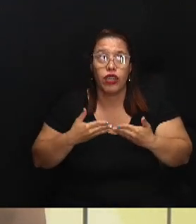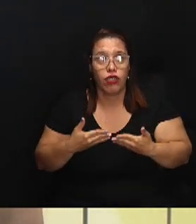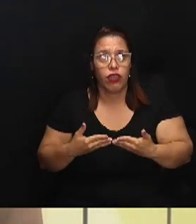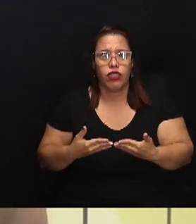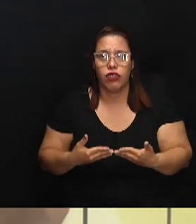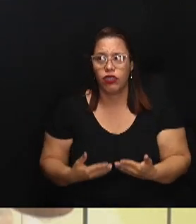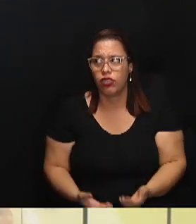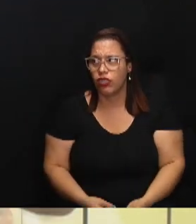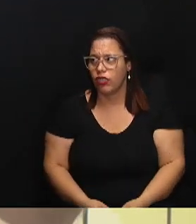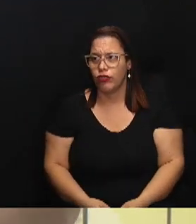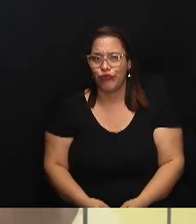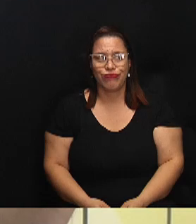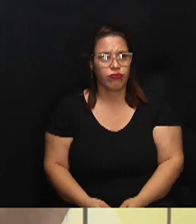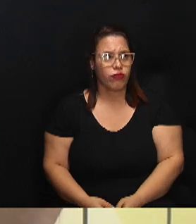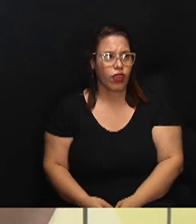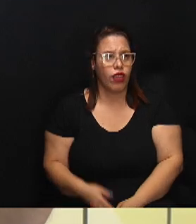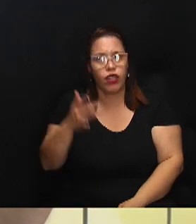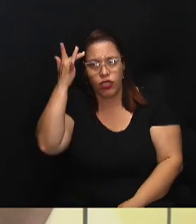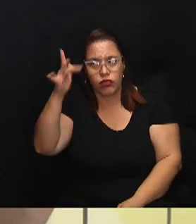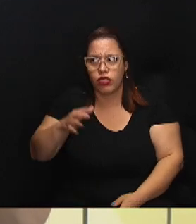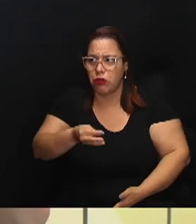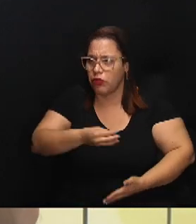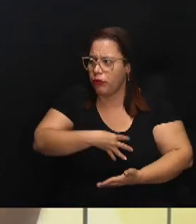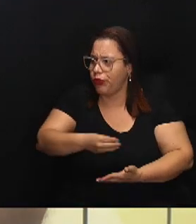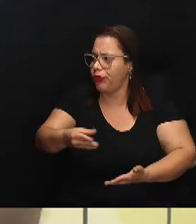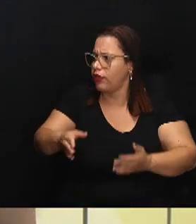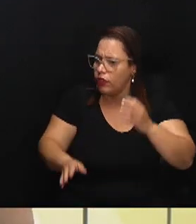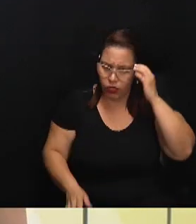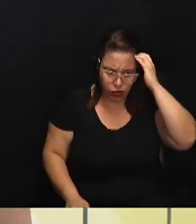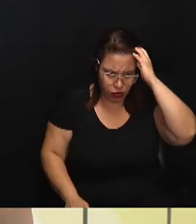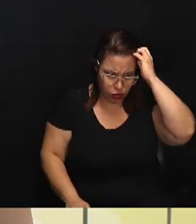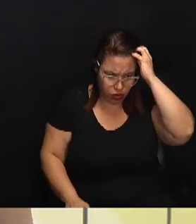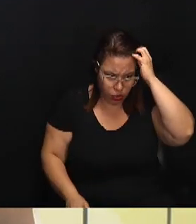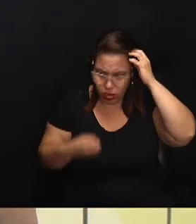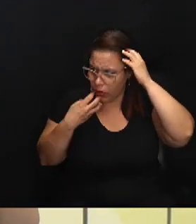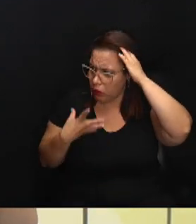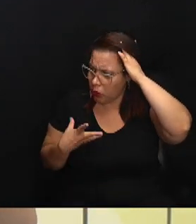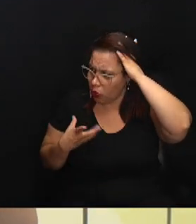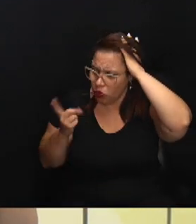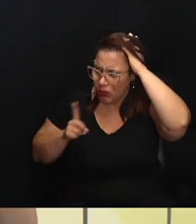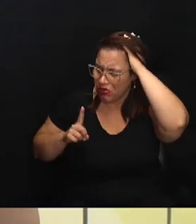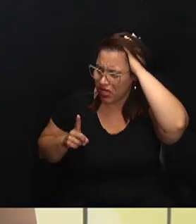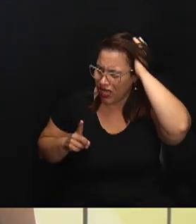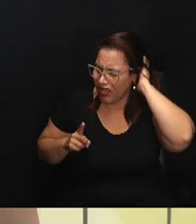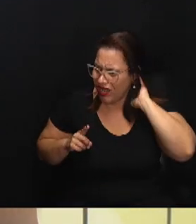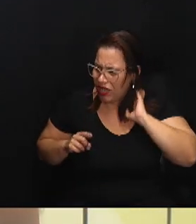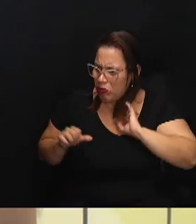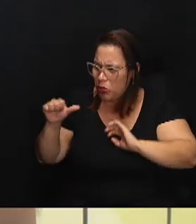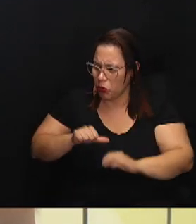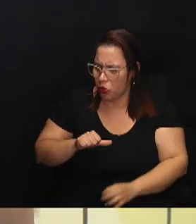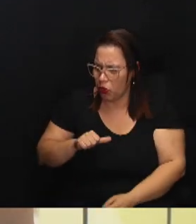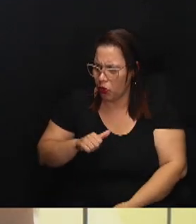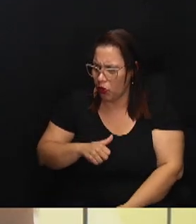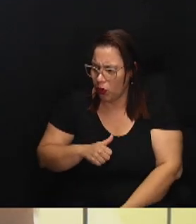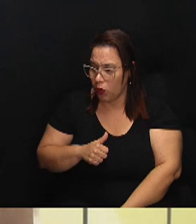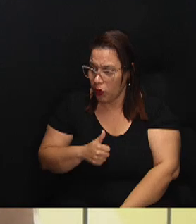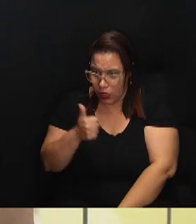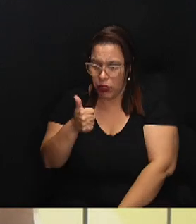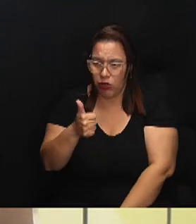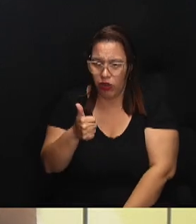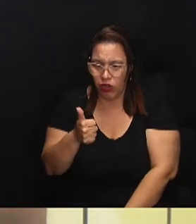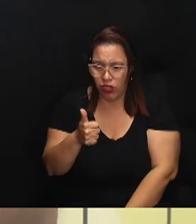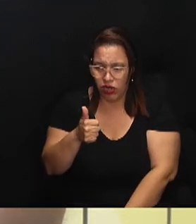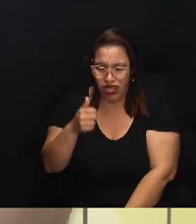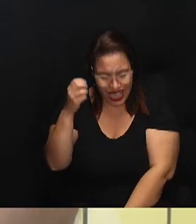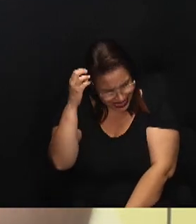pessoa não sabe como é que está o filho, se está qual a condição dele. Então, assim, fazer qualquer coisa já é difícil. Então,